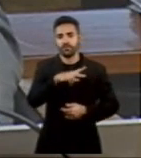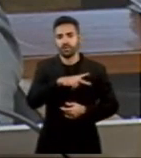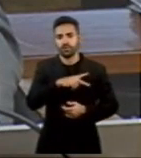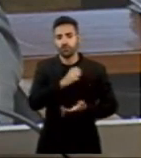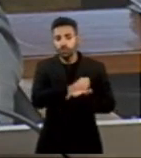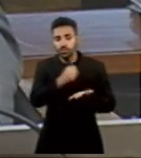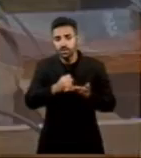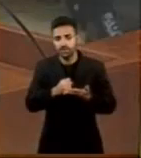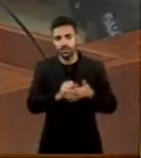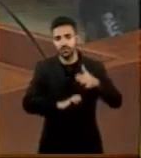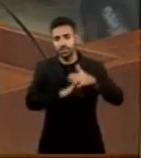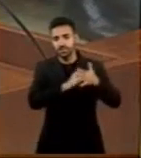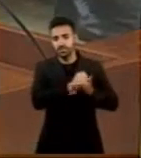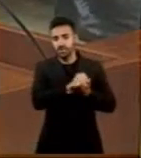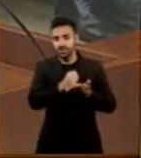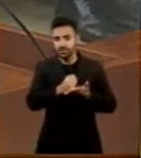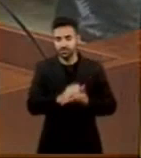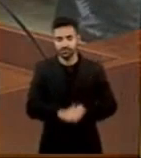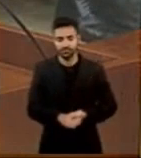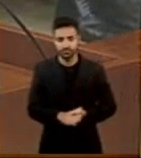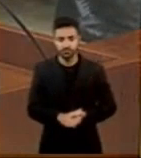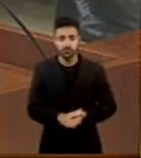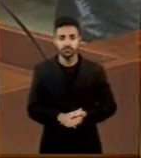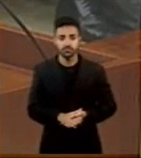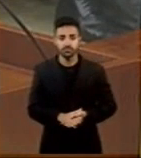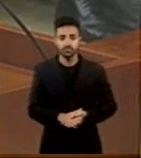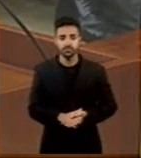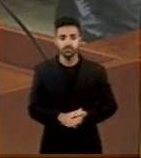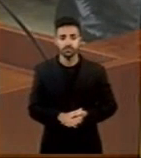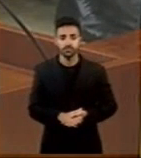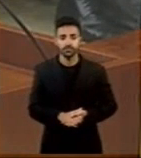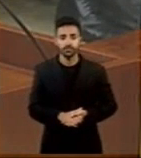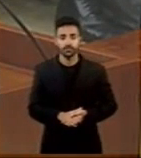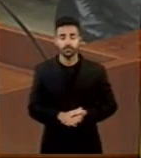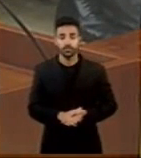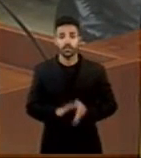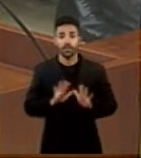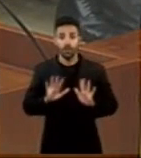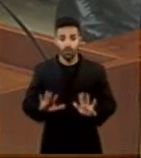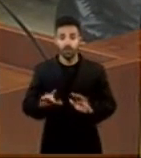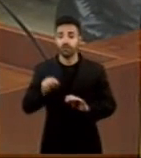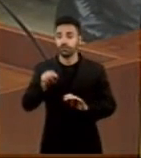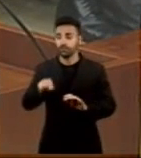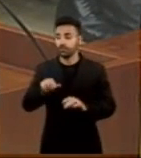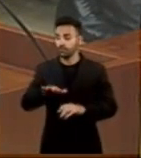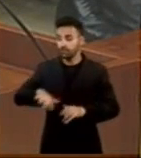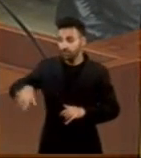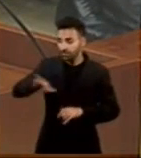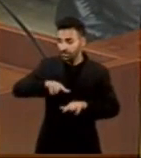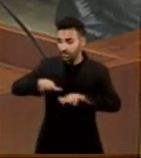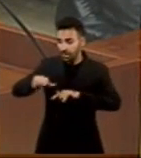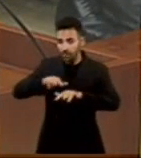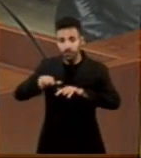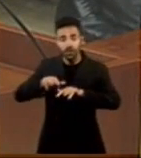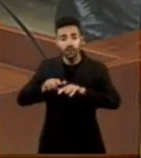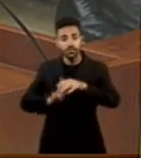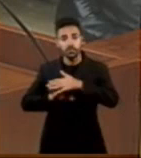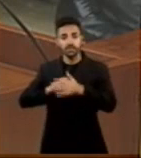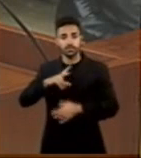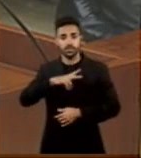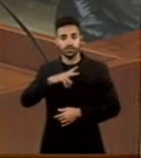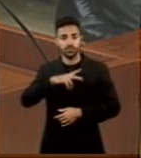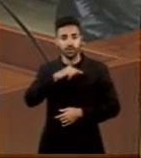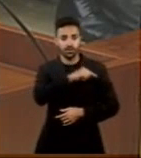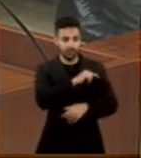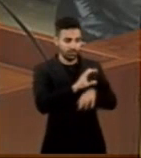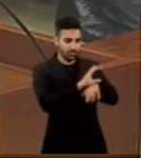portuários privados. Agora eu pego e aplico a Constituição sobre essa realidade, desde 93. Quem tem isonomia